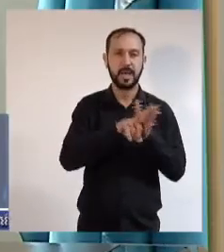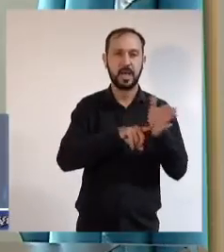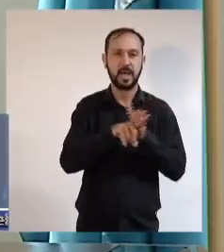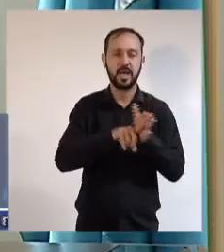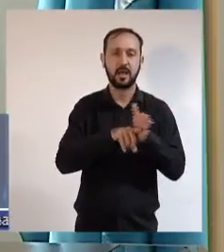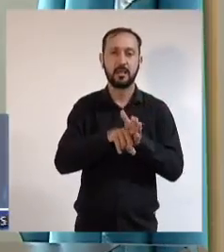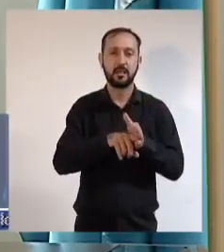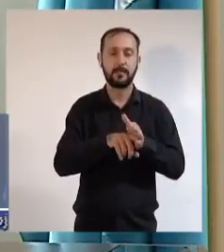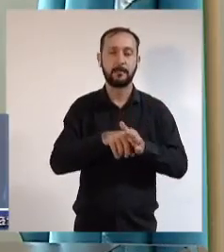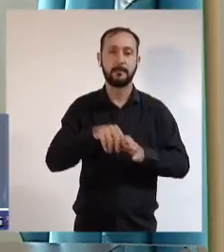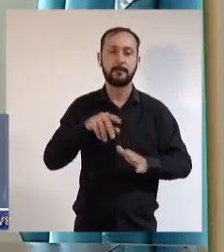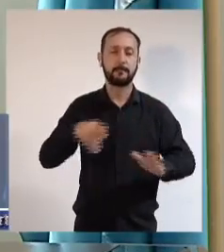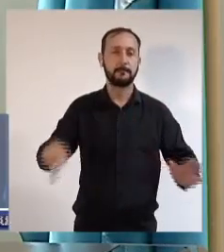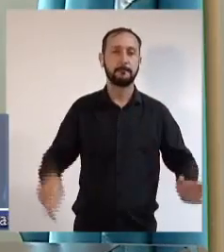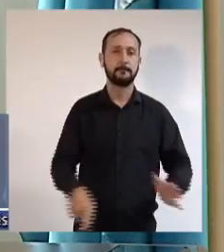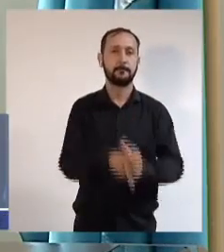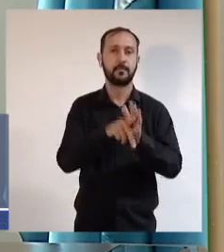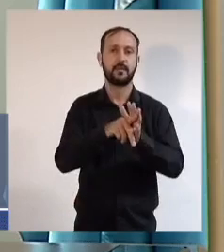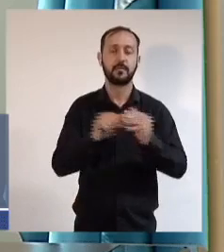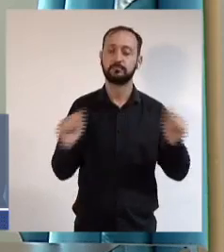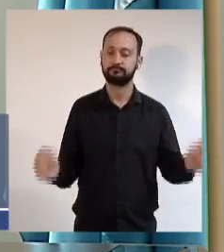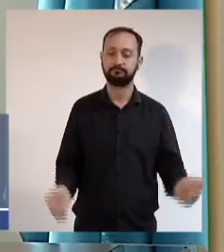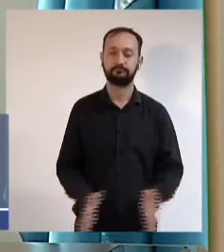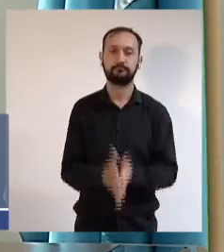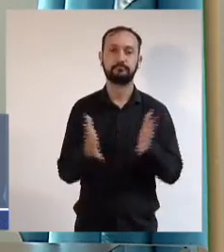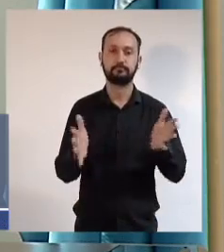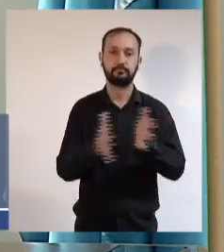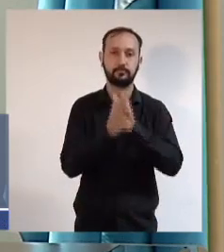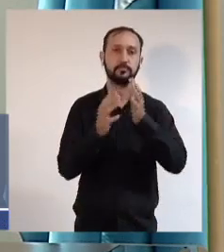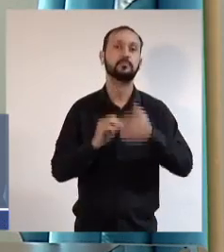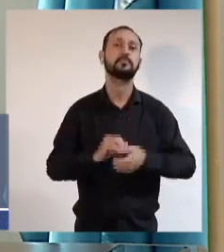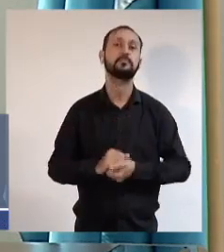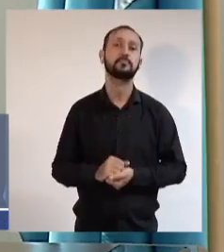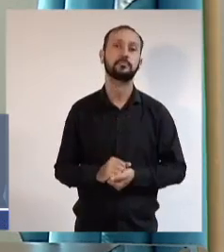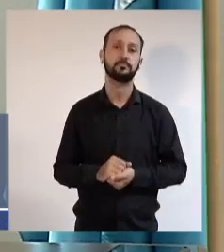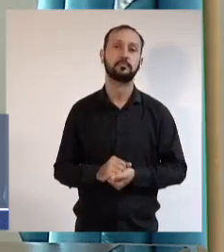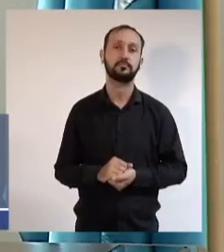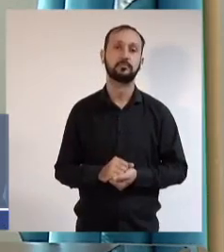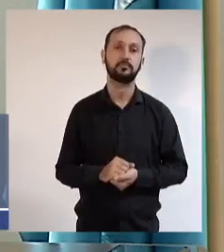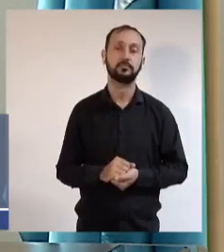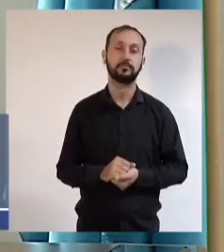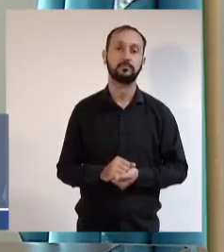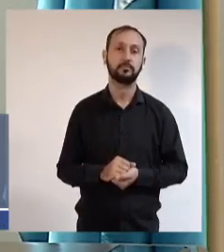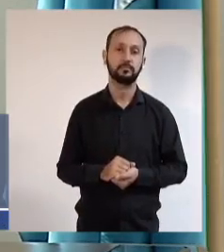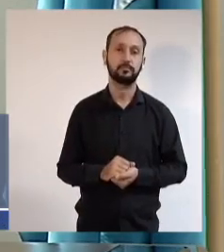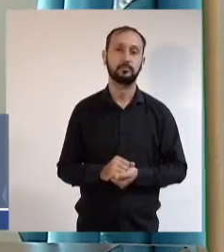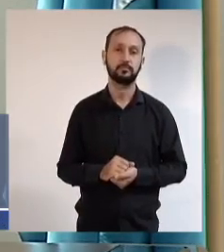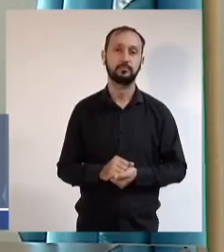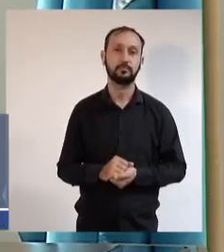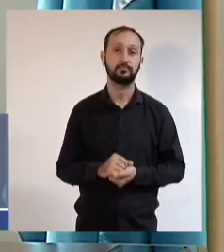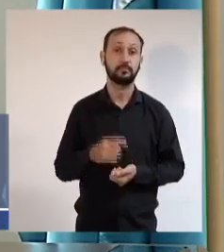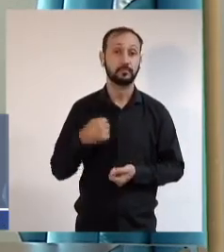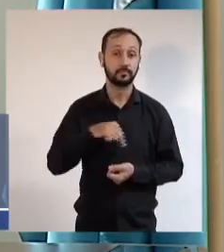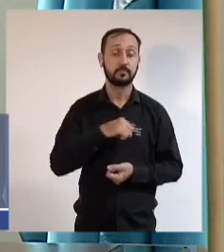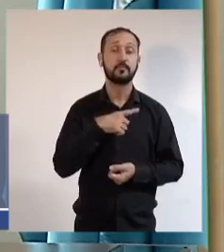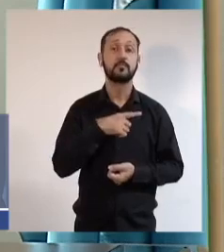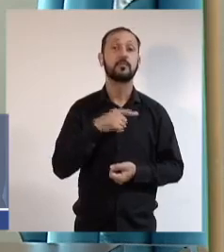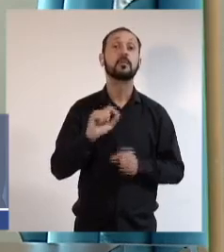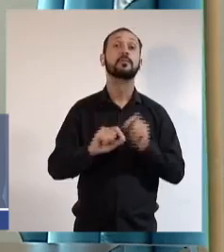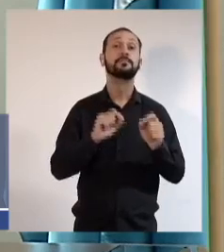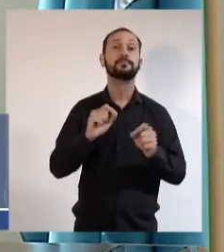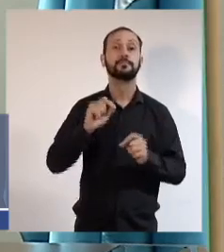patrimônio fantástico os nossos parques nós temos a